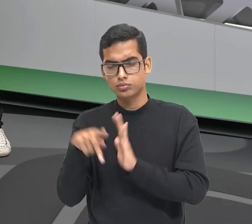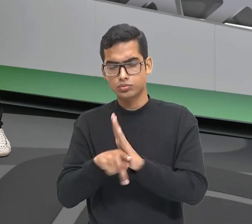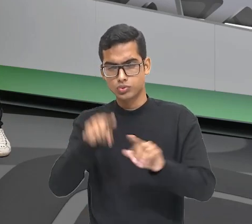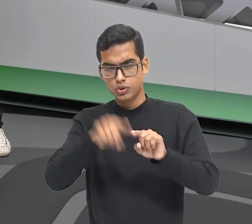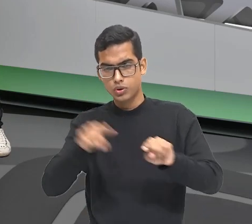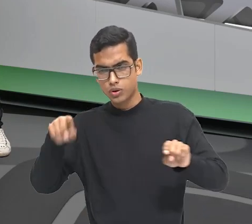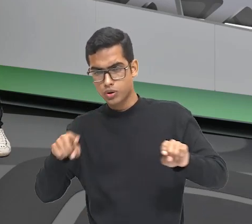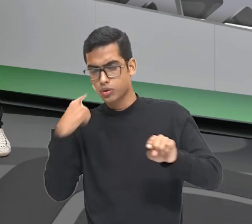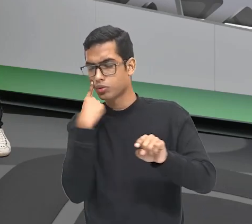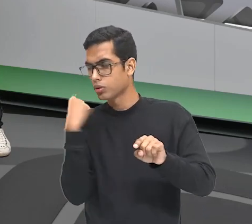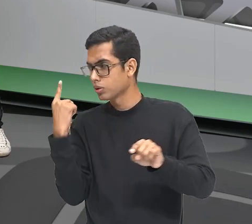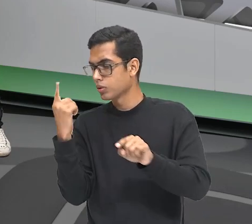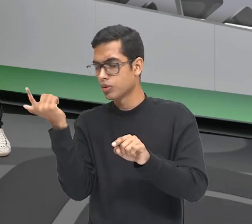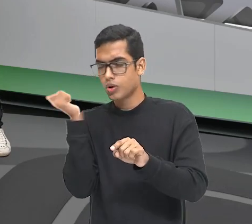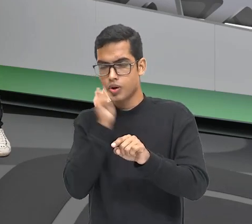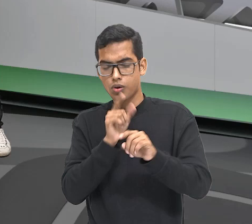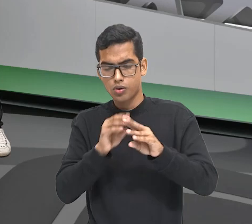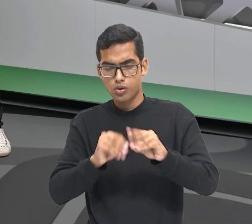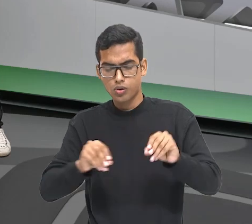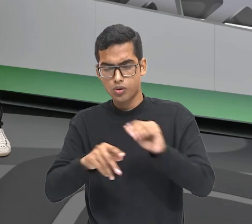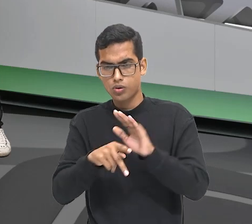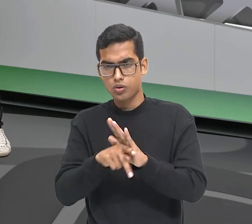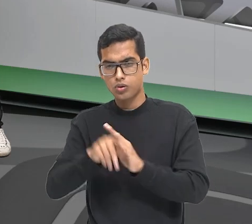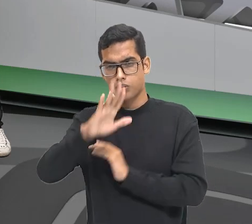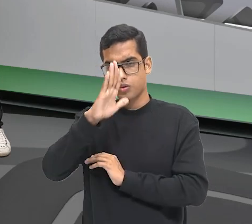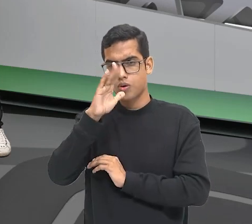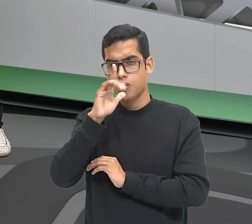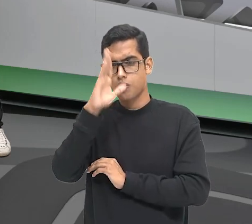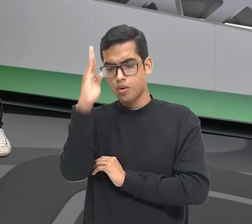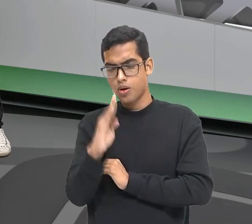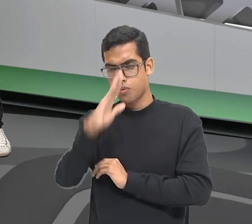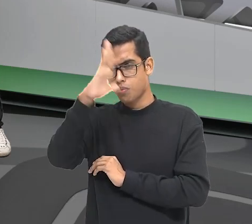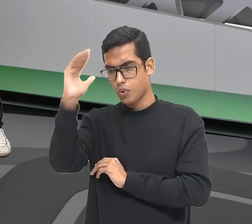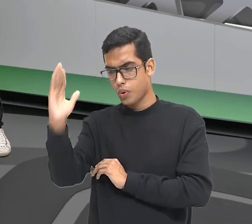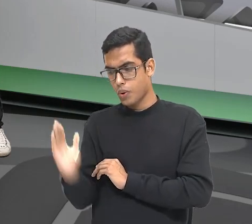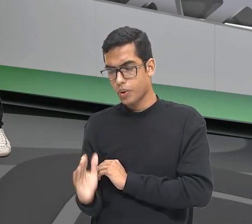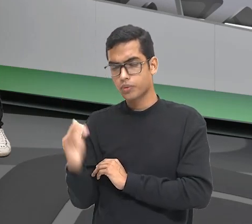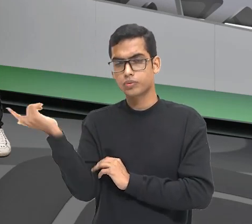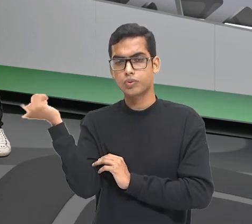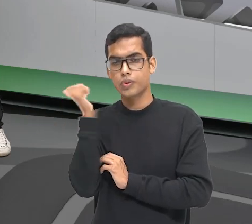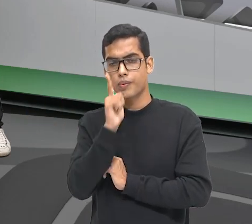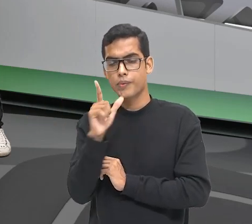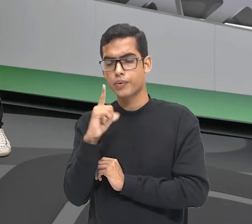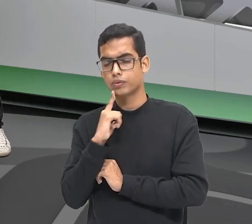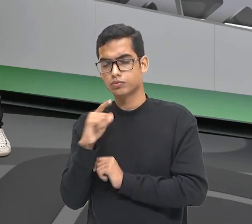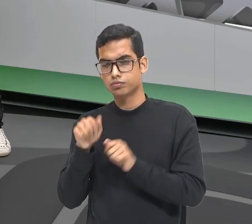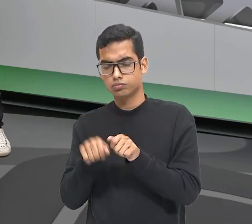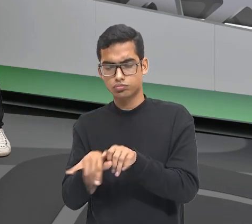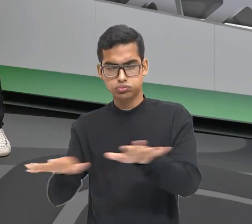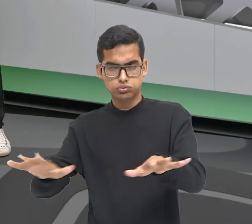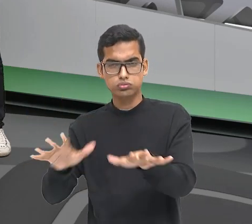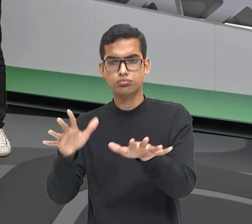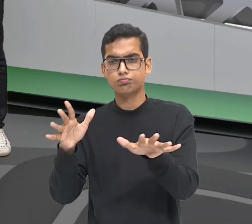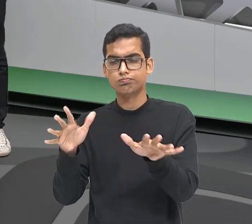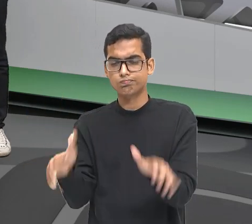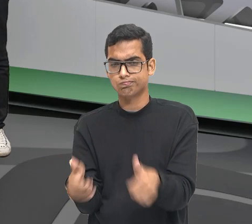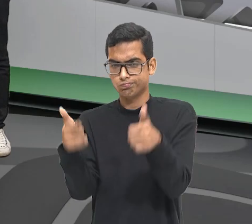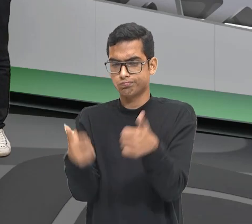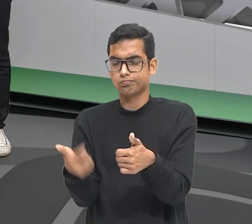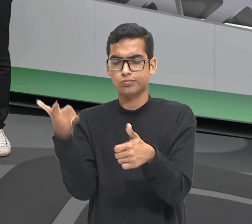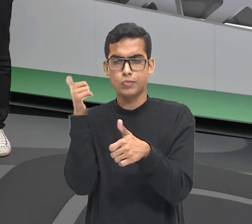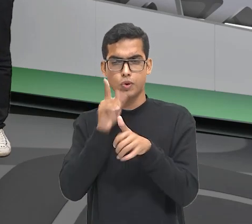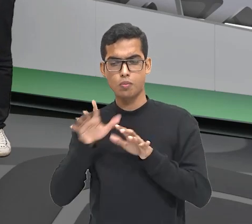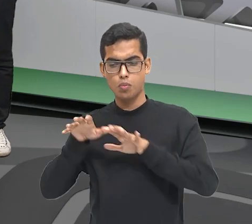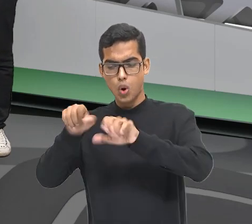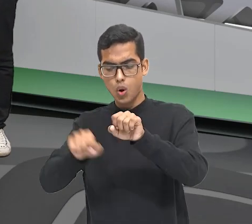trazidas aqui para a superfície, né, para essa região litorânea. E aí, como elas atingem ali amplitudes muito grandes, né,